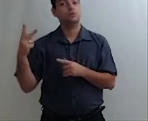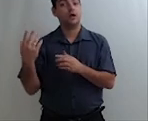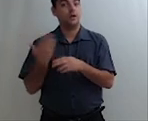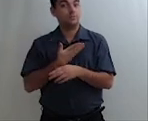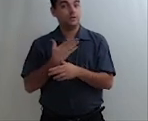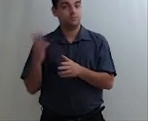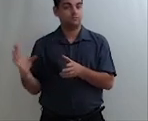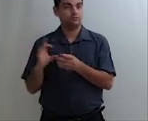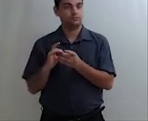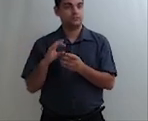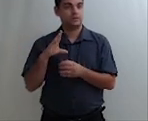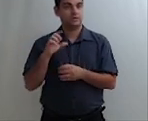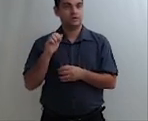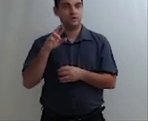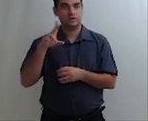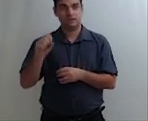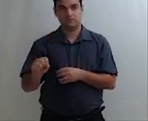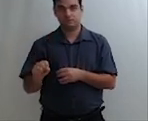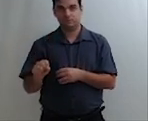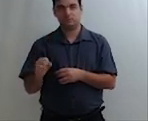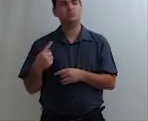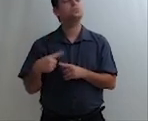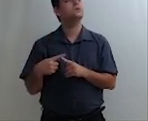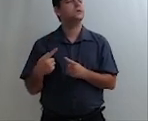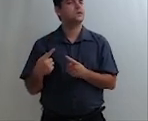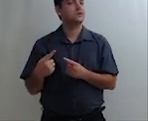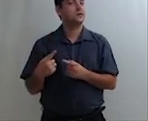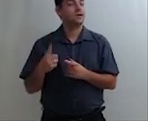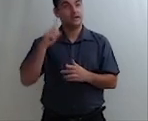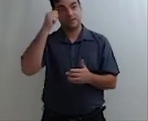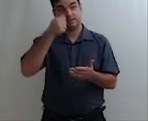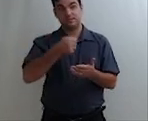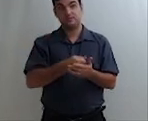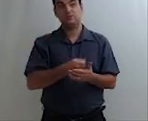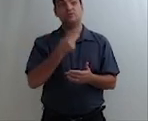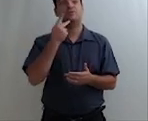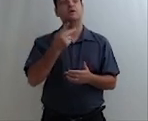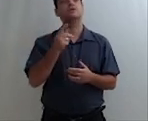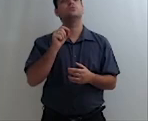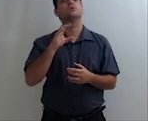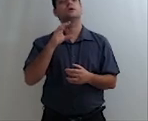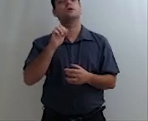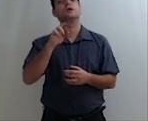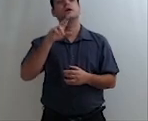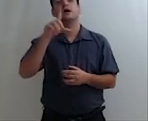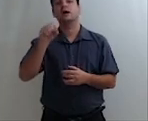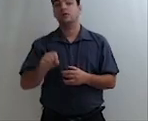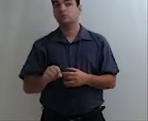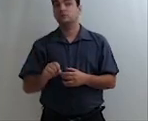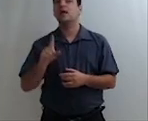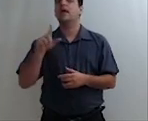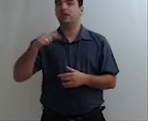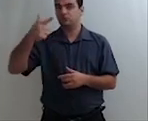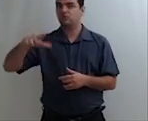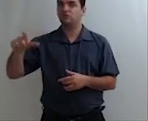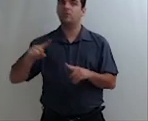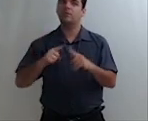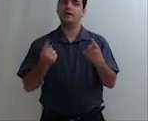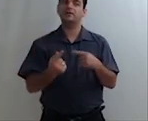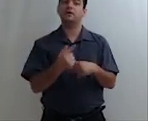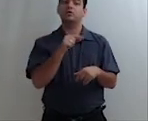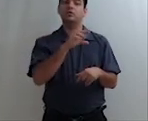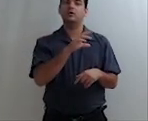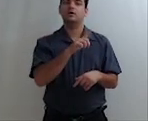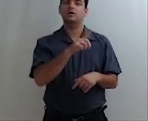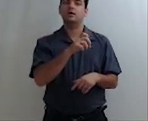Carlos isso destaco porque a decisão recorrida fala que Carlos é reincidente mas quanto a cson nada